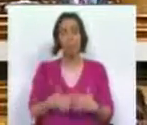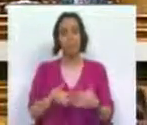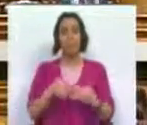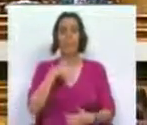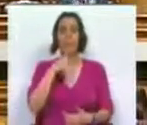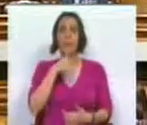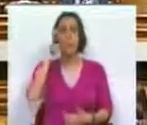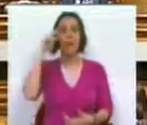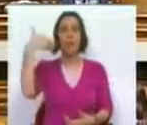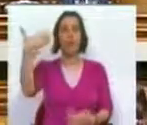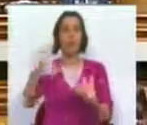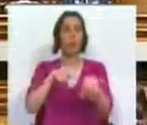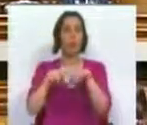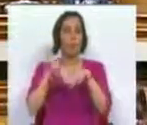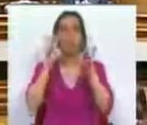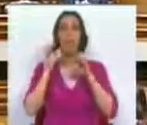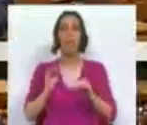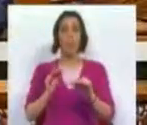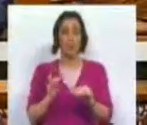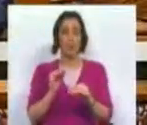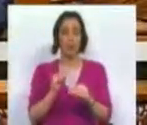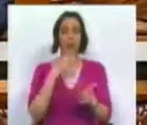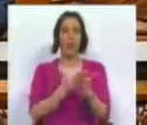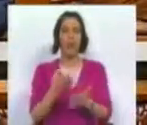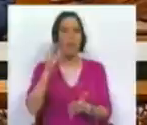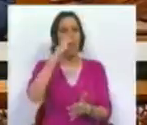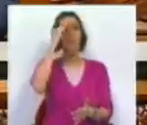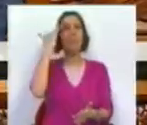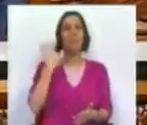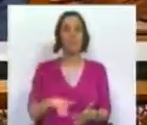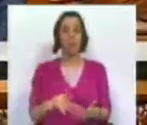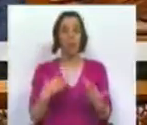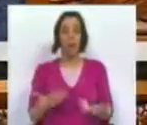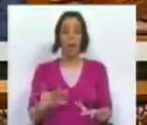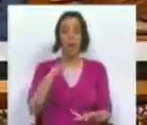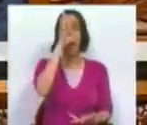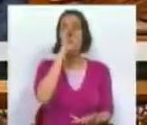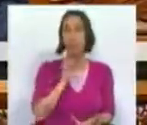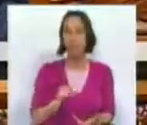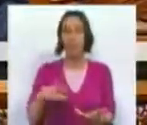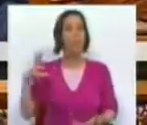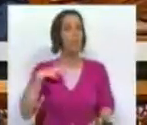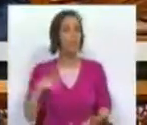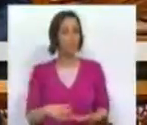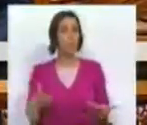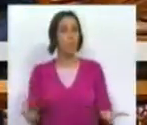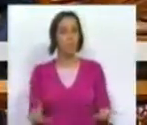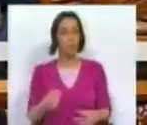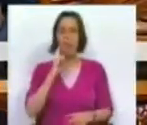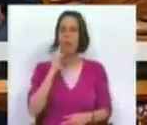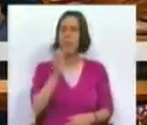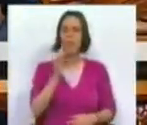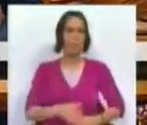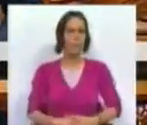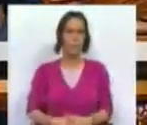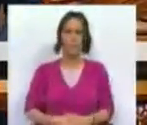Compromete o futuro da política educativa, criando ainda mais dificuldades ao atual Governo e aos portugueses. E não valia